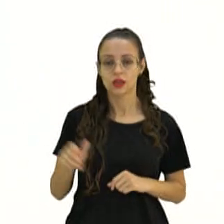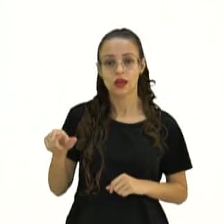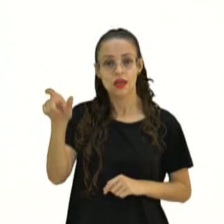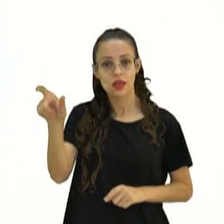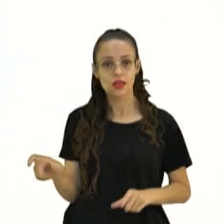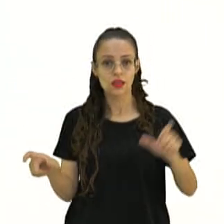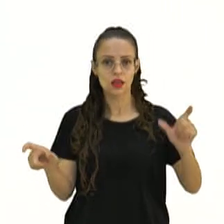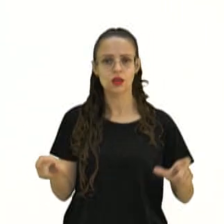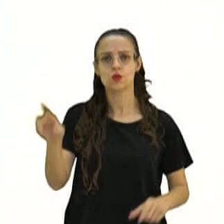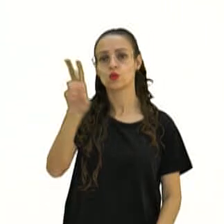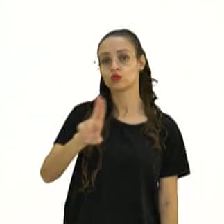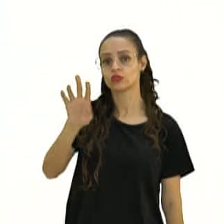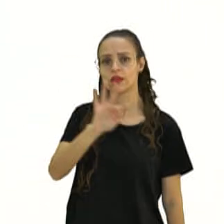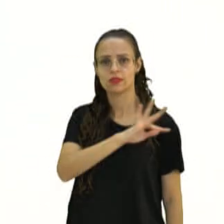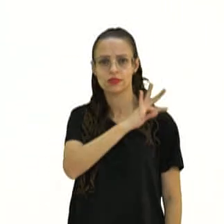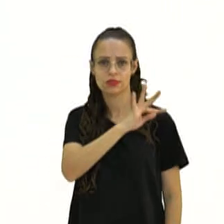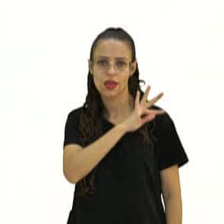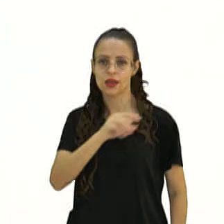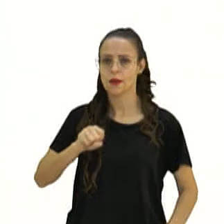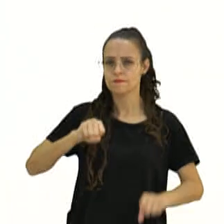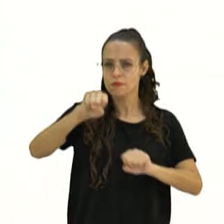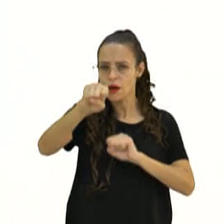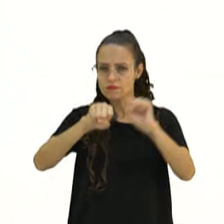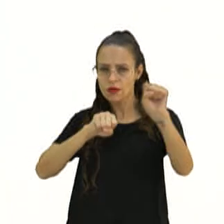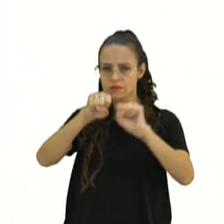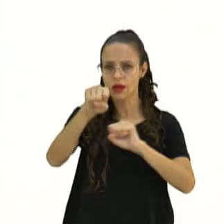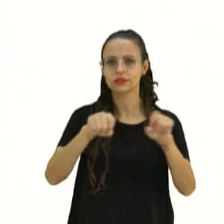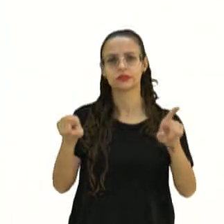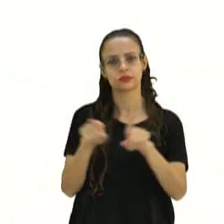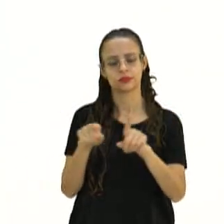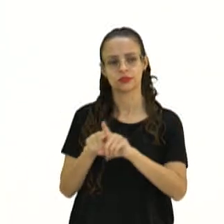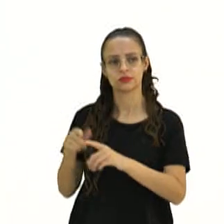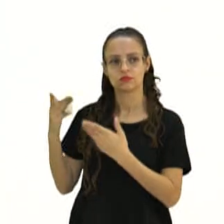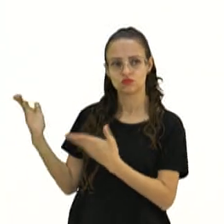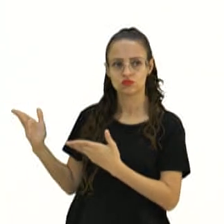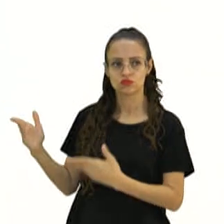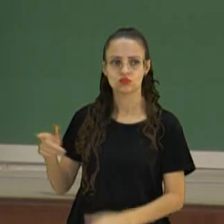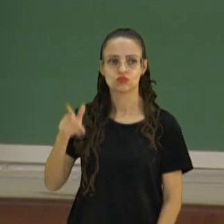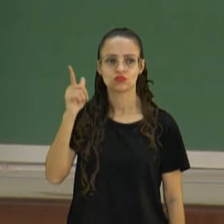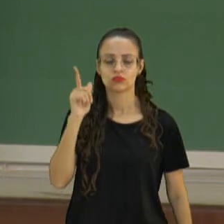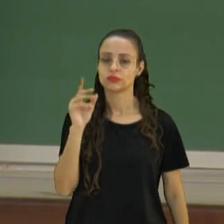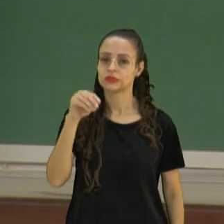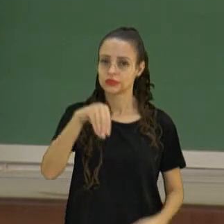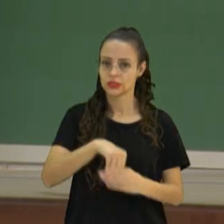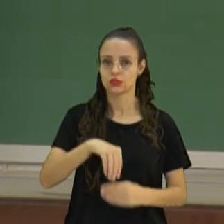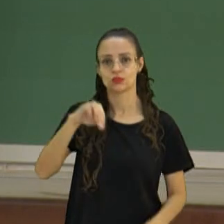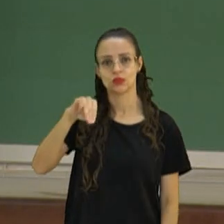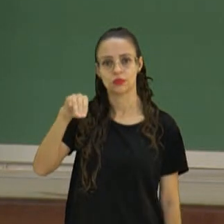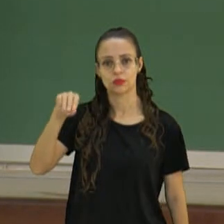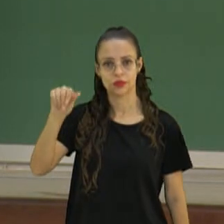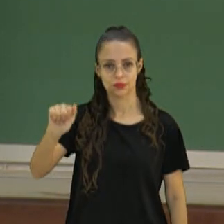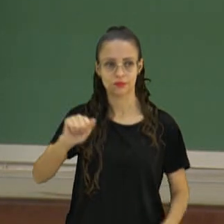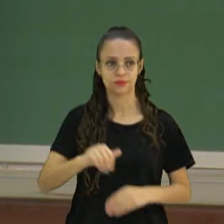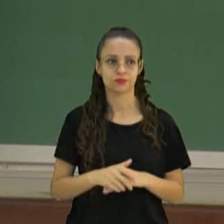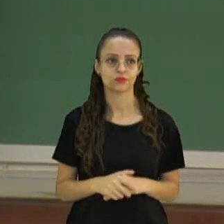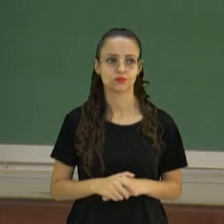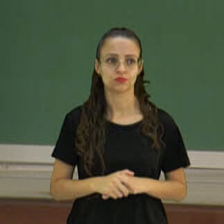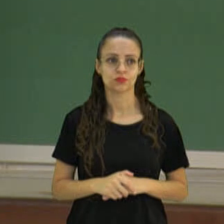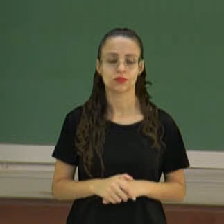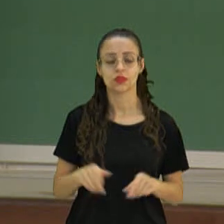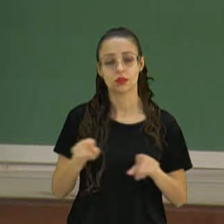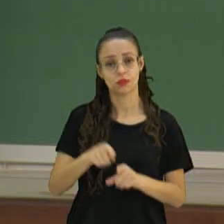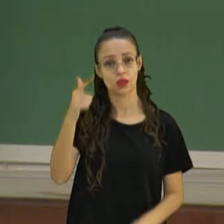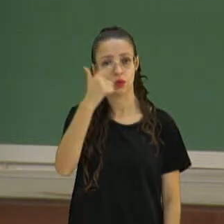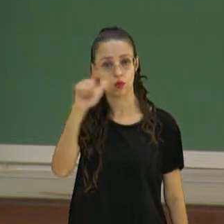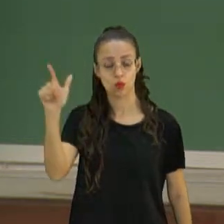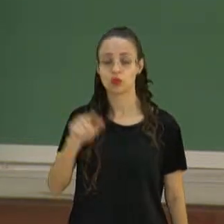utilizando de técnicas de jab, né, de socos, jabs e diretos ali, né, para dentro do MMA. Outra